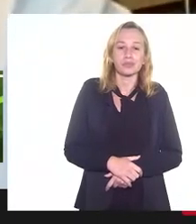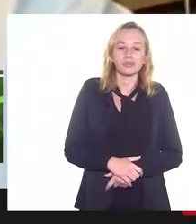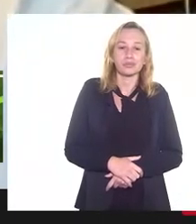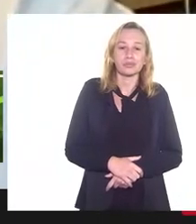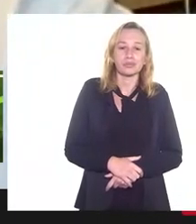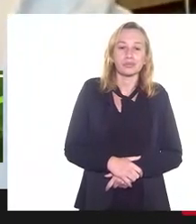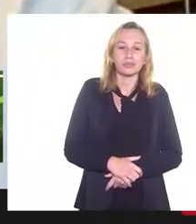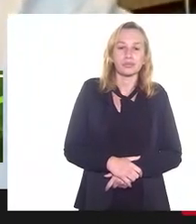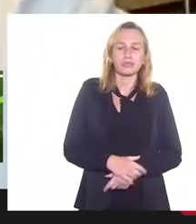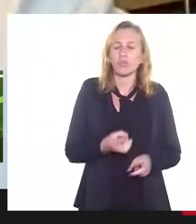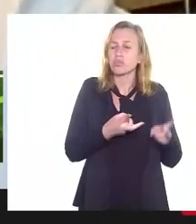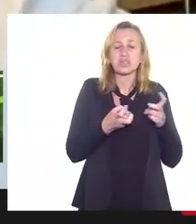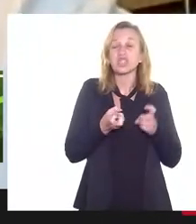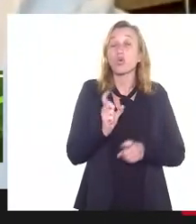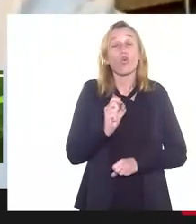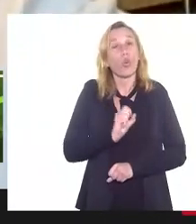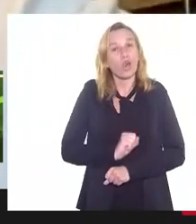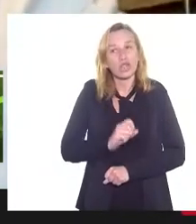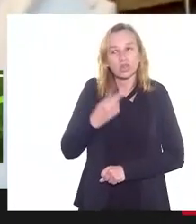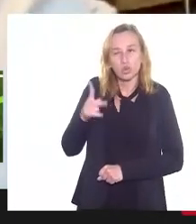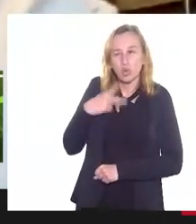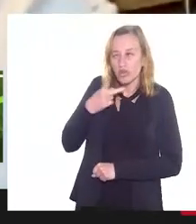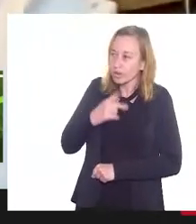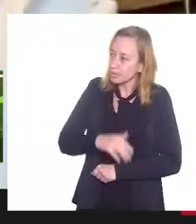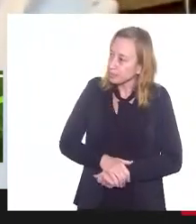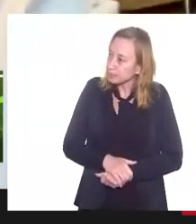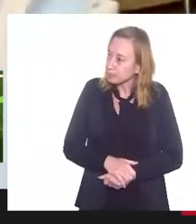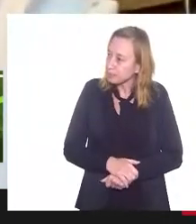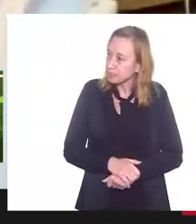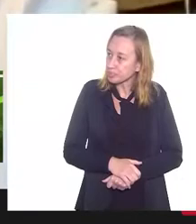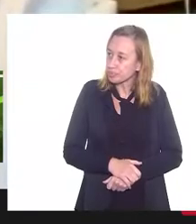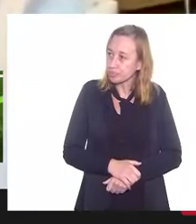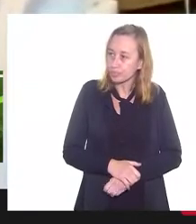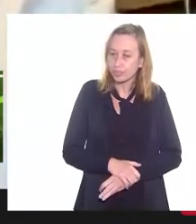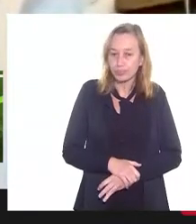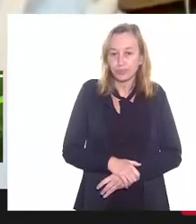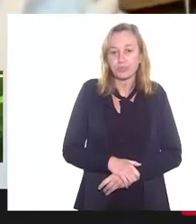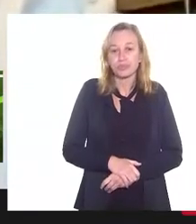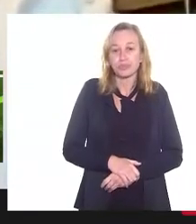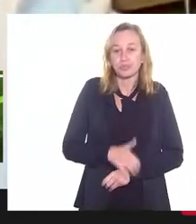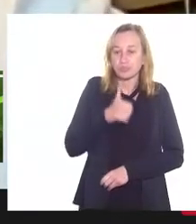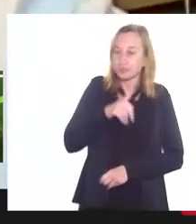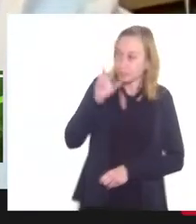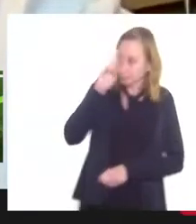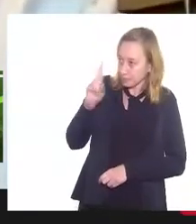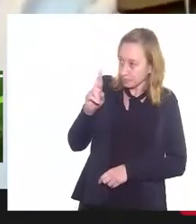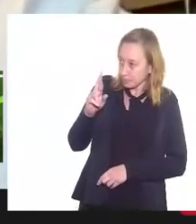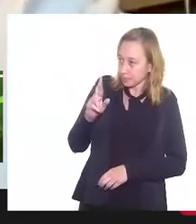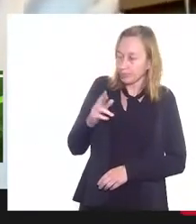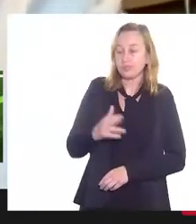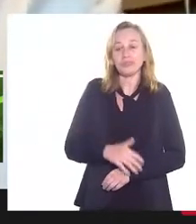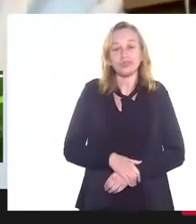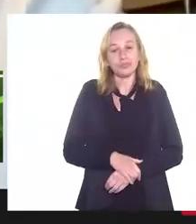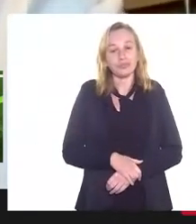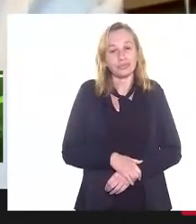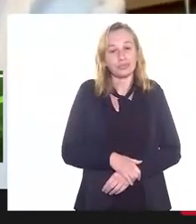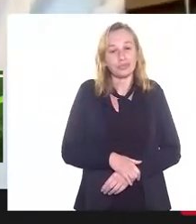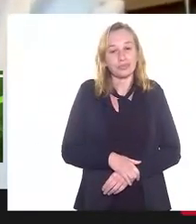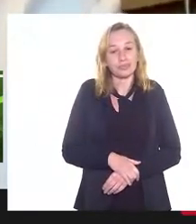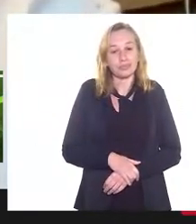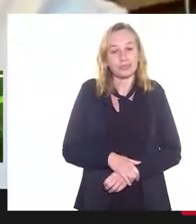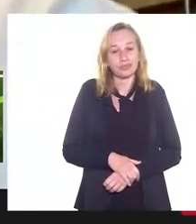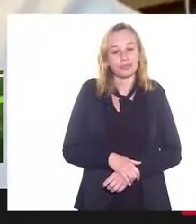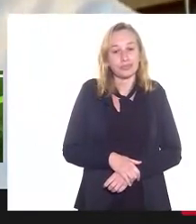O que a gente observa aí na sua fala, e a senhora como Ebome,